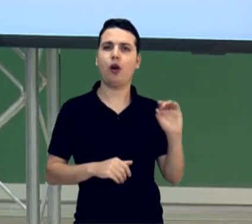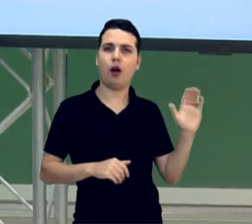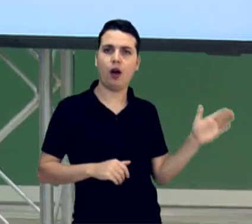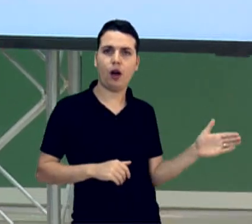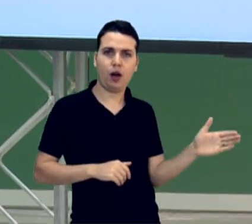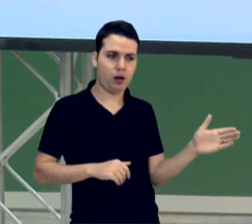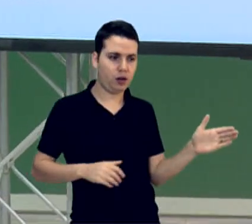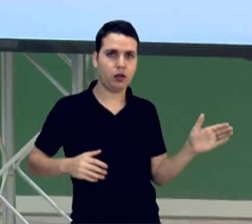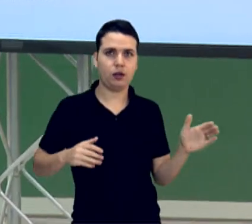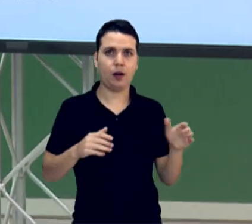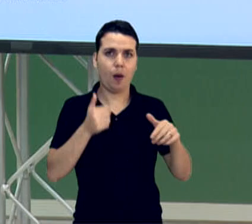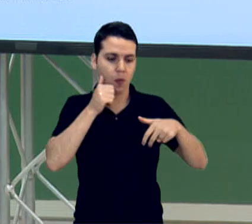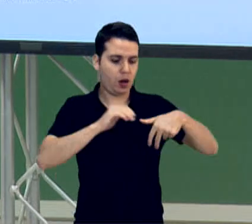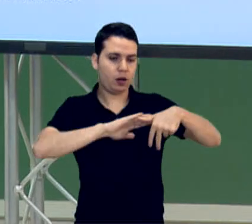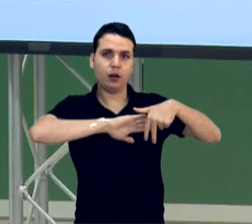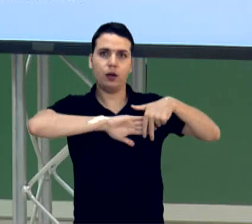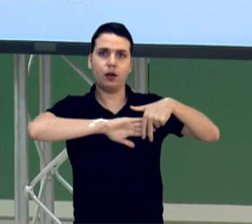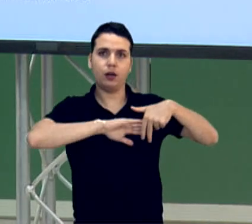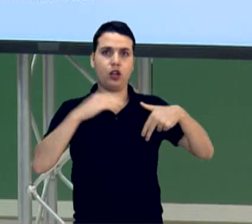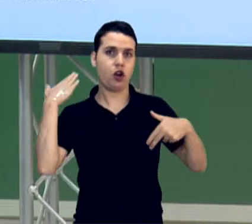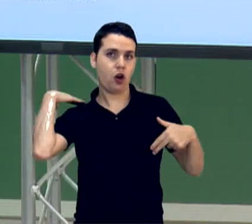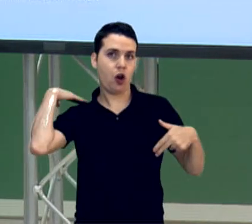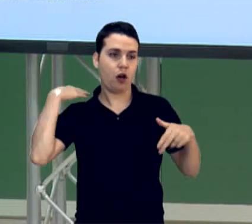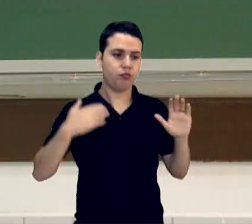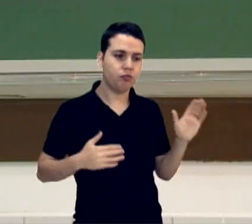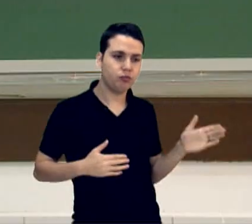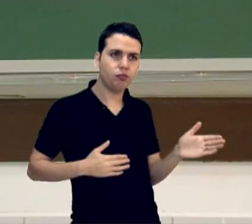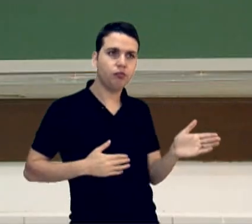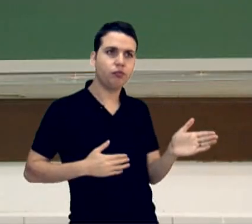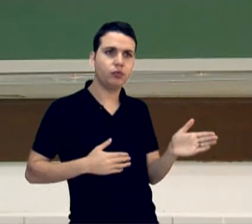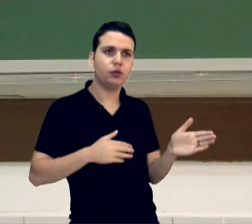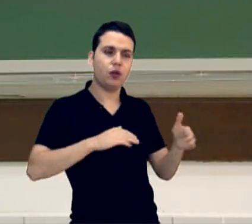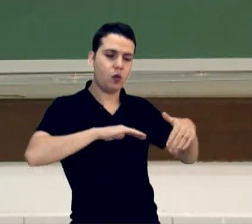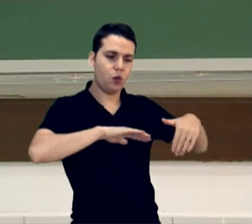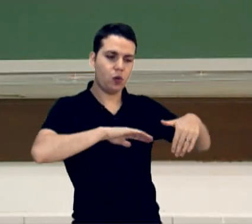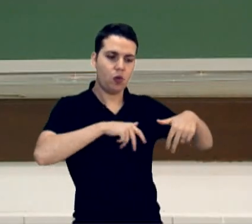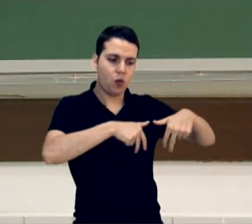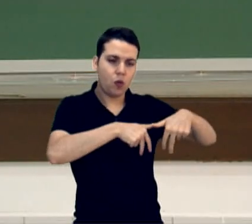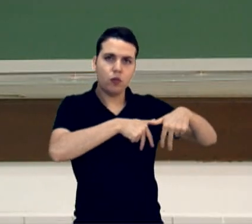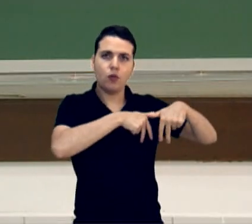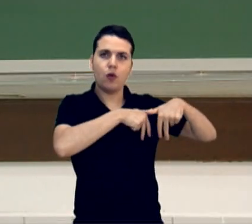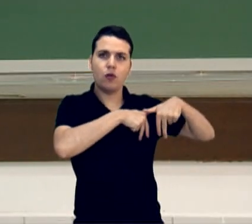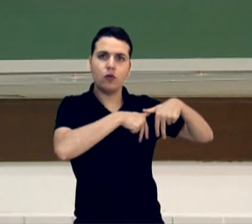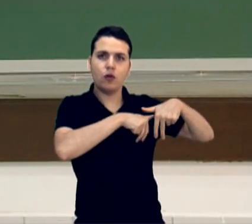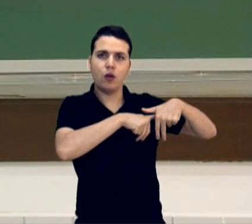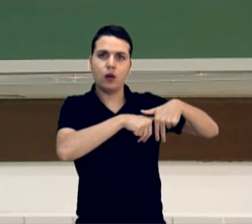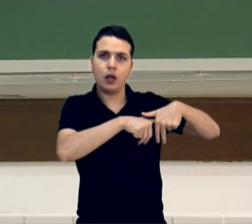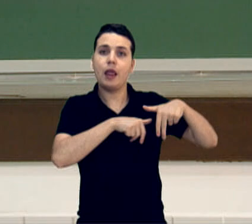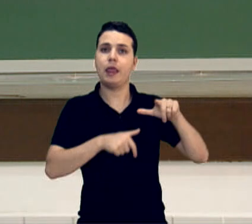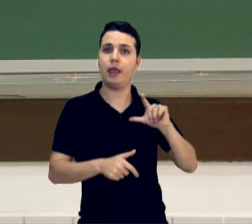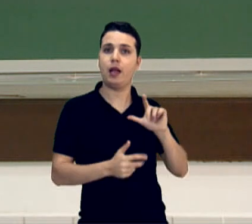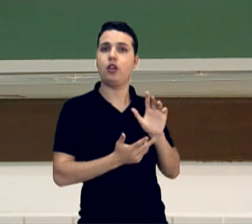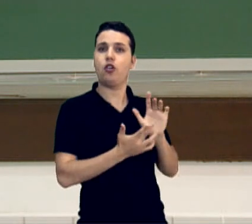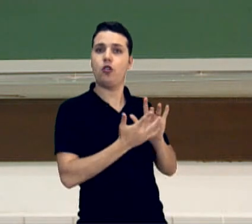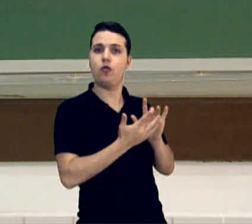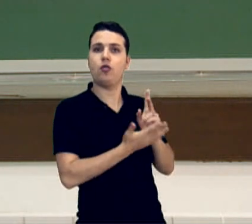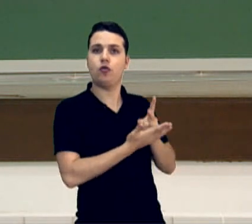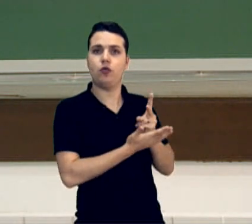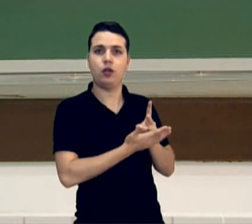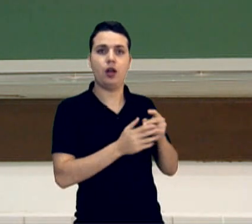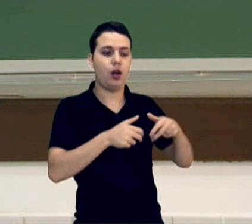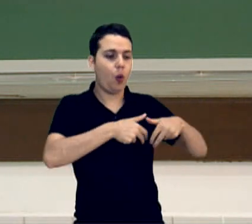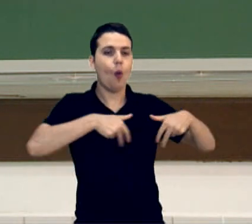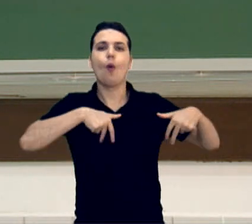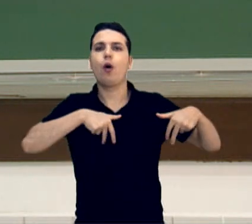costas, os dois estão avançando à frente, os dois vão fazer movimento para trás, mas sempre mantendo algum contato, né? Eles não ficam